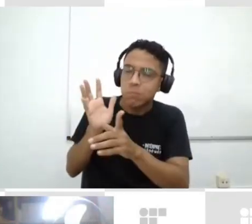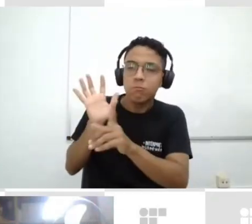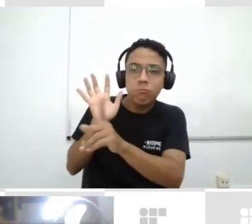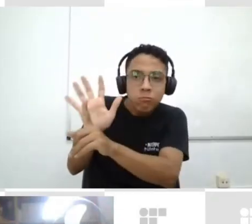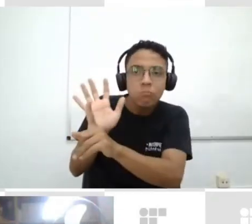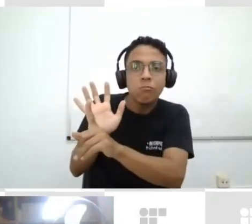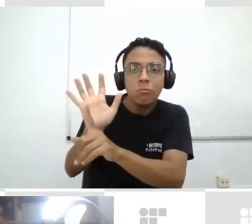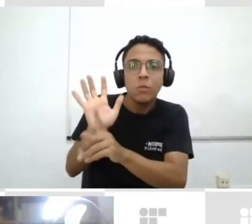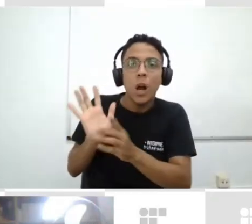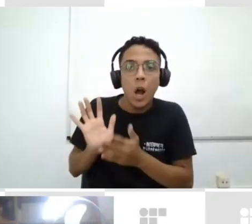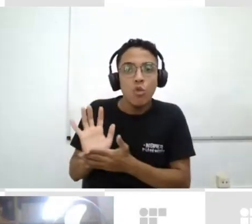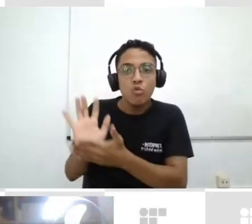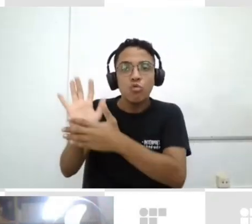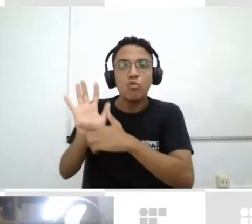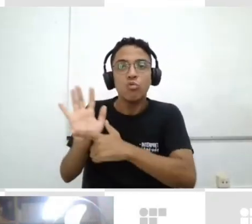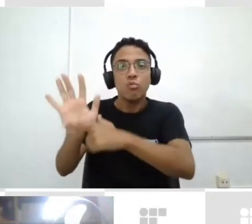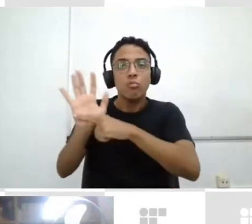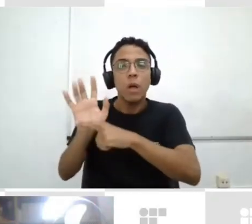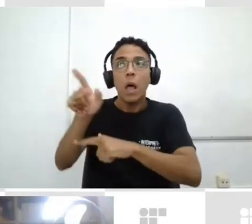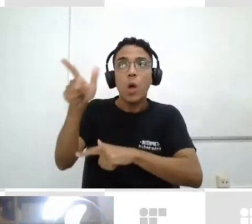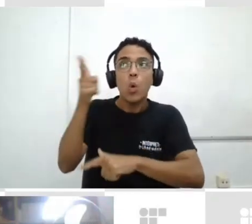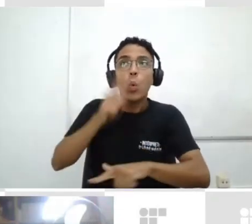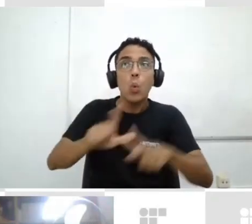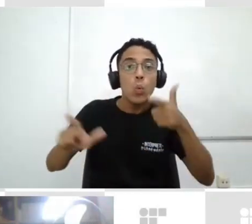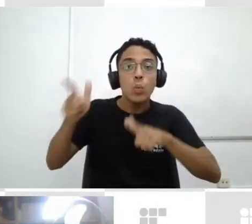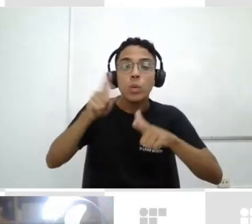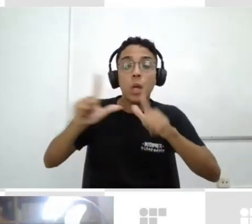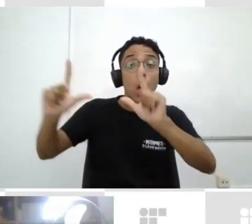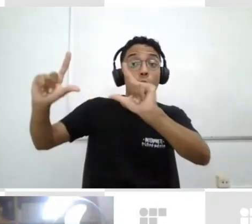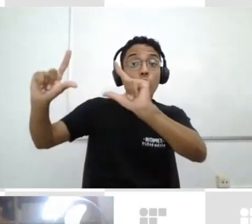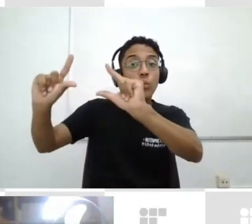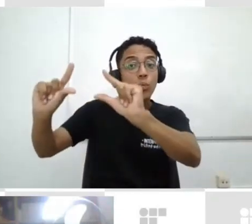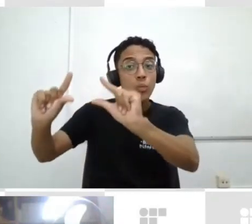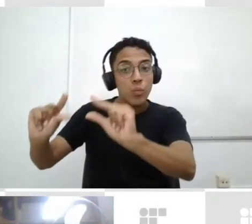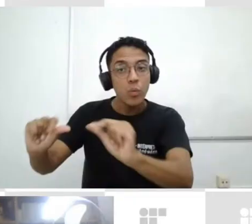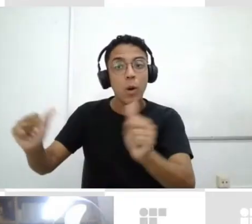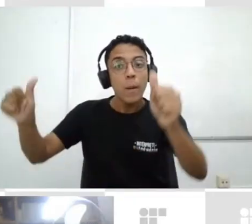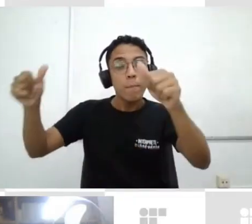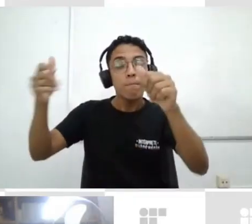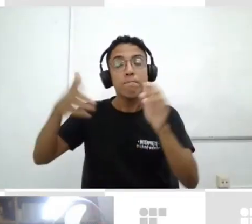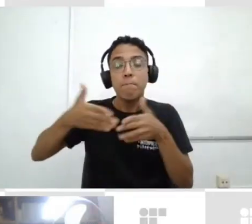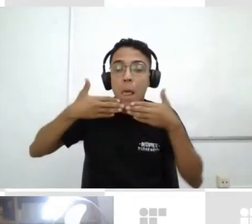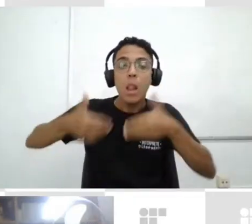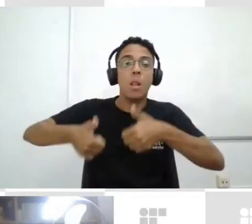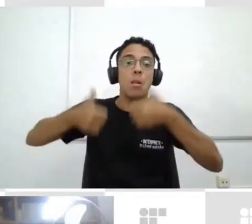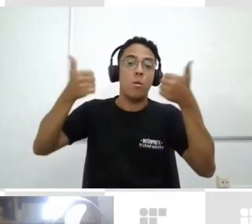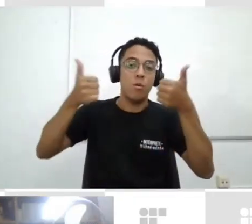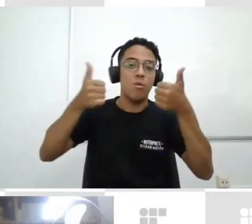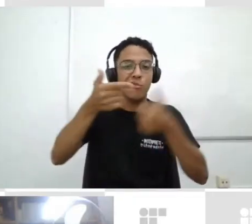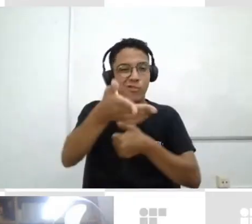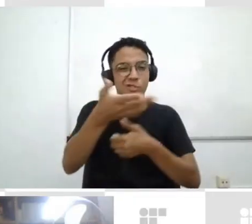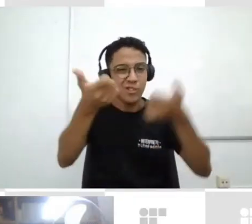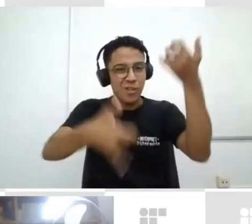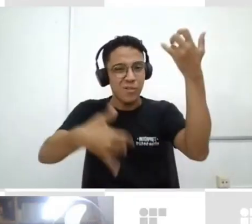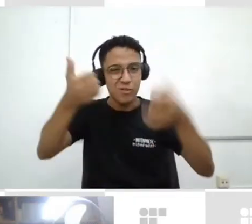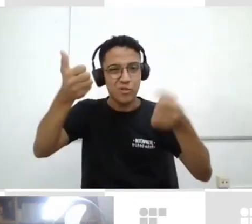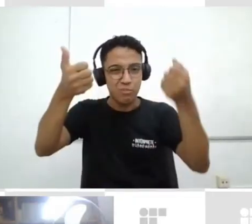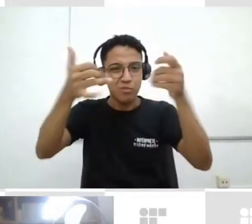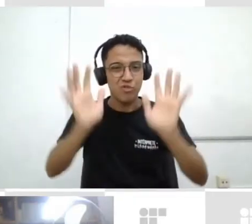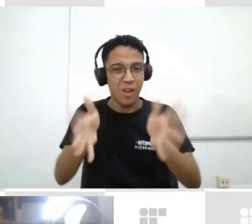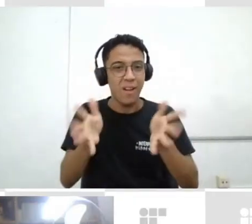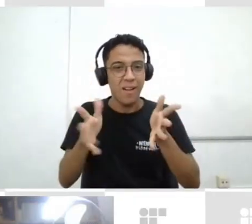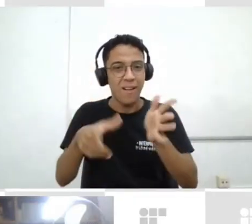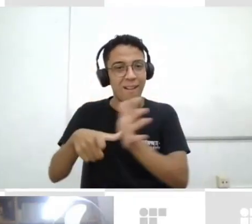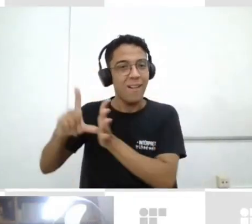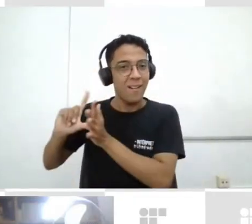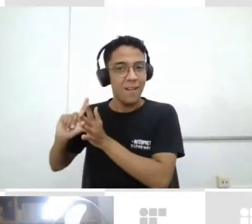construir uma outra coisa, né? Porque a gente possa desacelerar, né? A gente precisa acreditar nisso, como o senhor muito bem anunciou antes, né? Se a gente